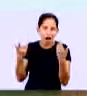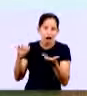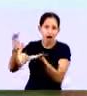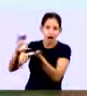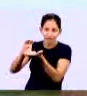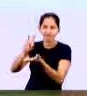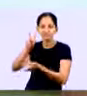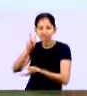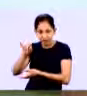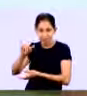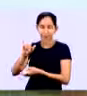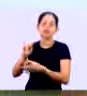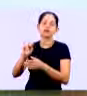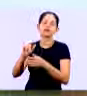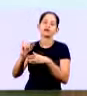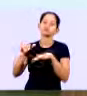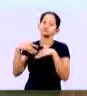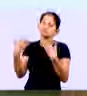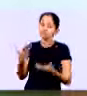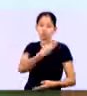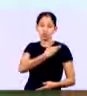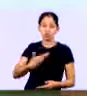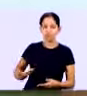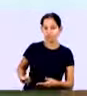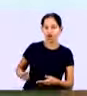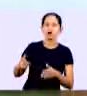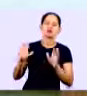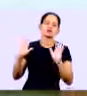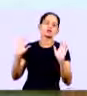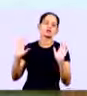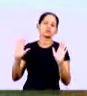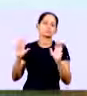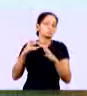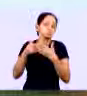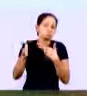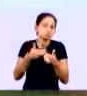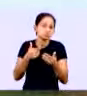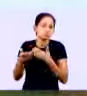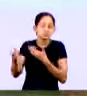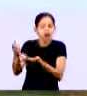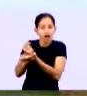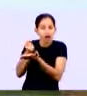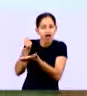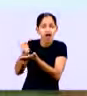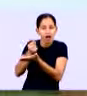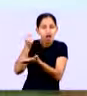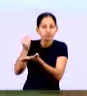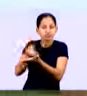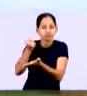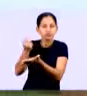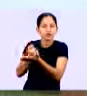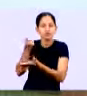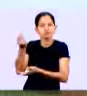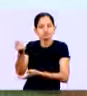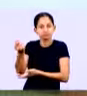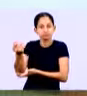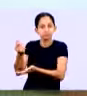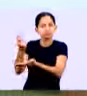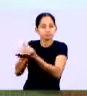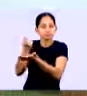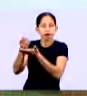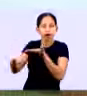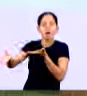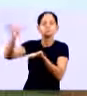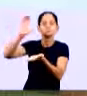dinheiro, ou seja, um dinheiro que vem do governo, ou seja, um dinheiro que a iniciativa privada vai colocar, é aquele valor que está entrando dentro da organização para que